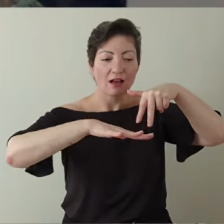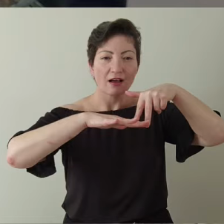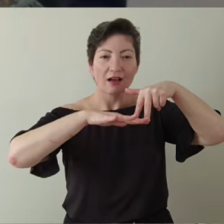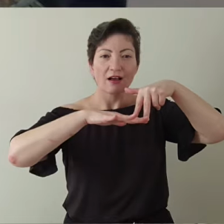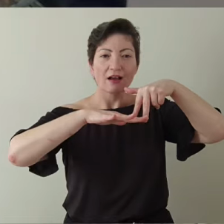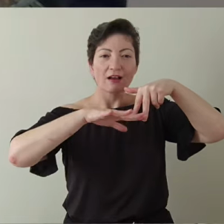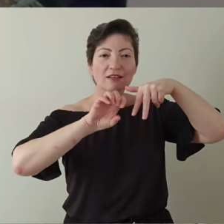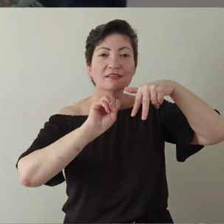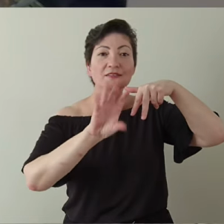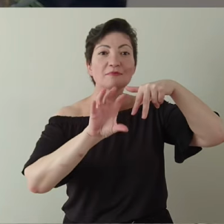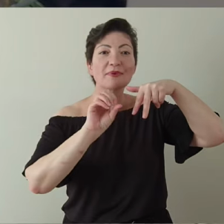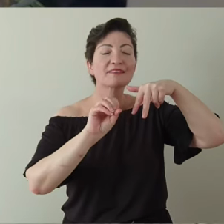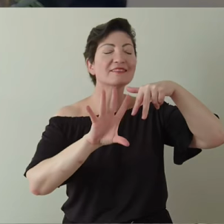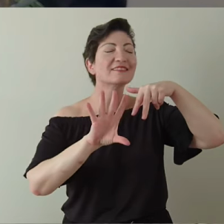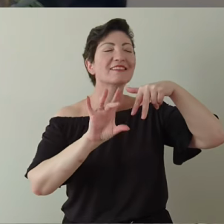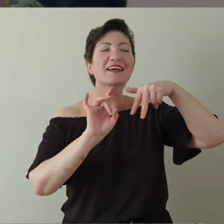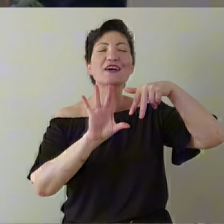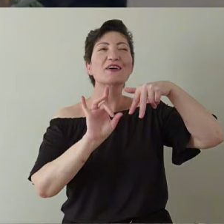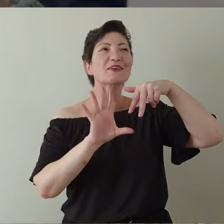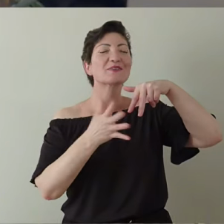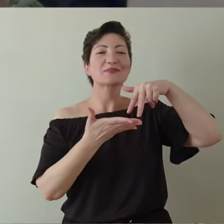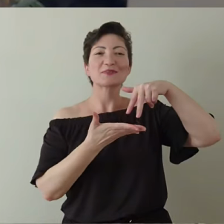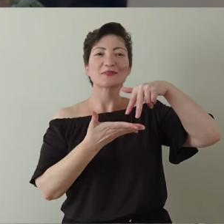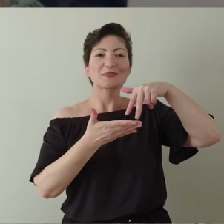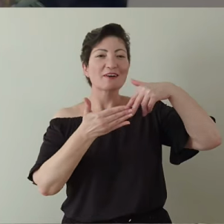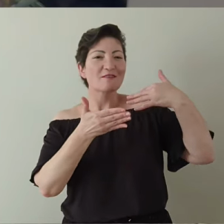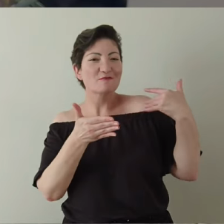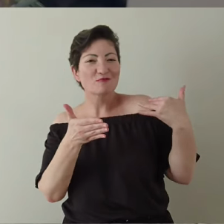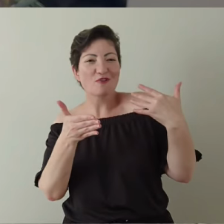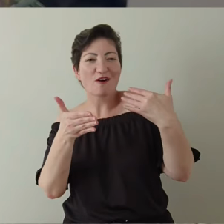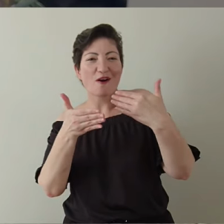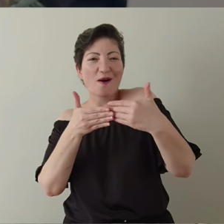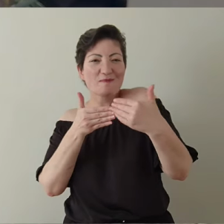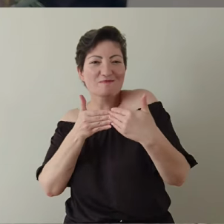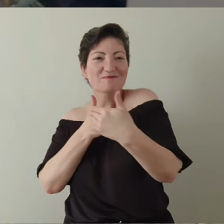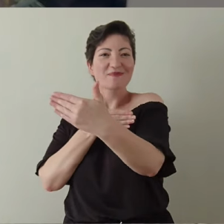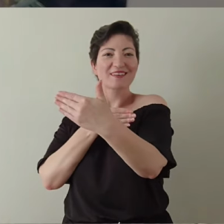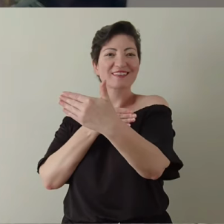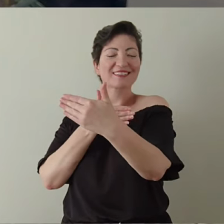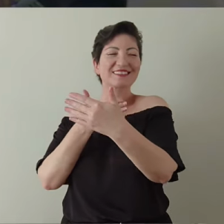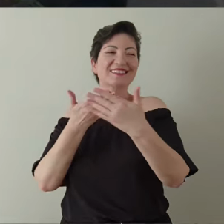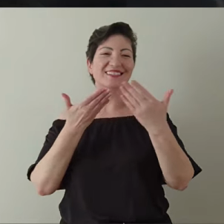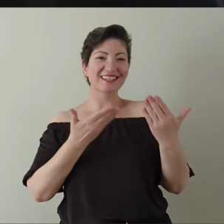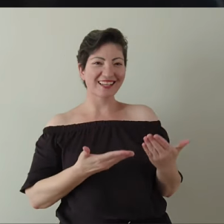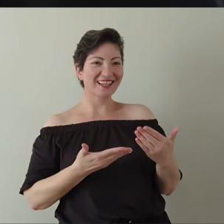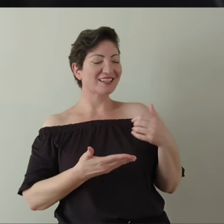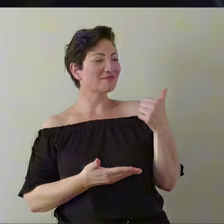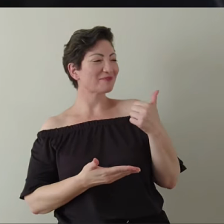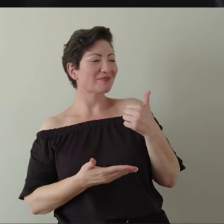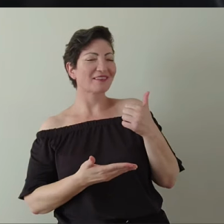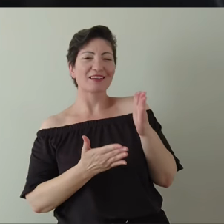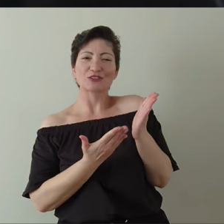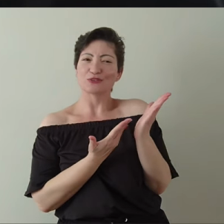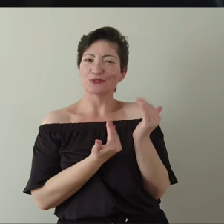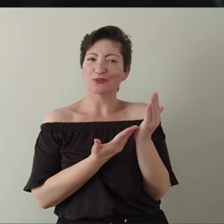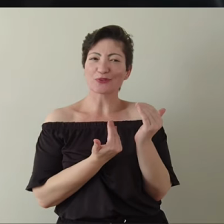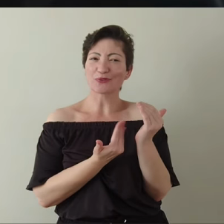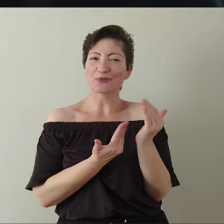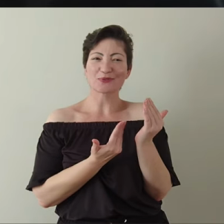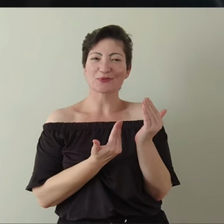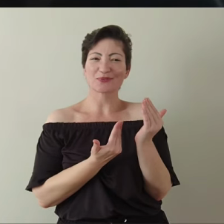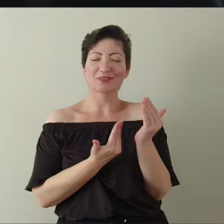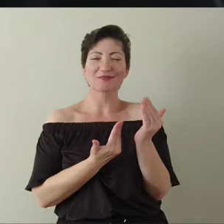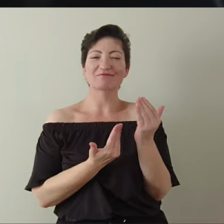a primeira de incontáveis vezes que você vai estar aqui. E foi a primeira vez, Davi criança ainda, e foi